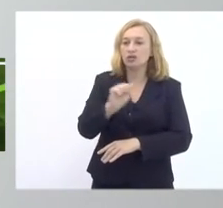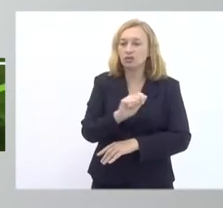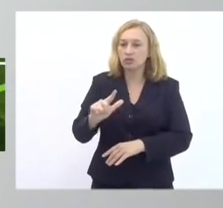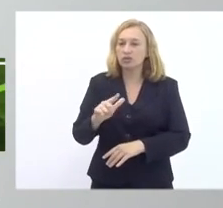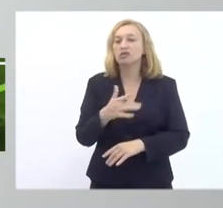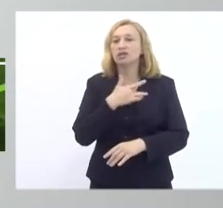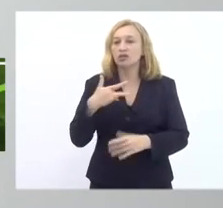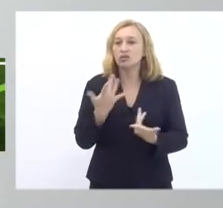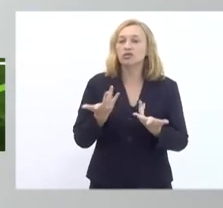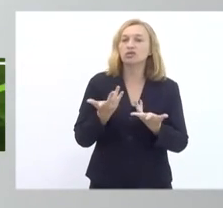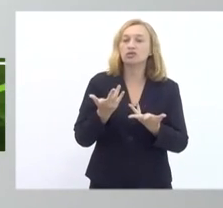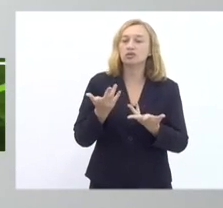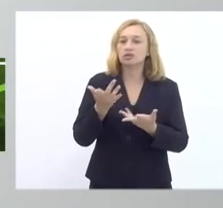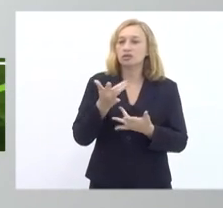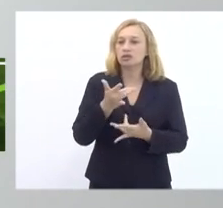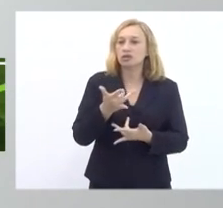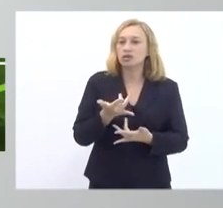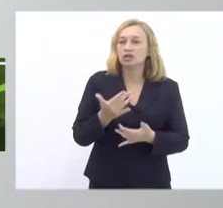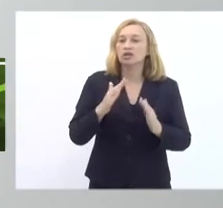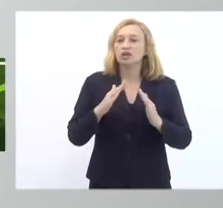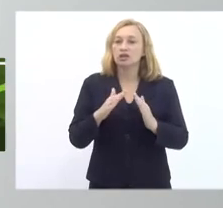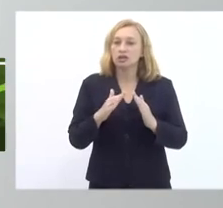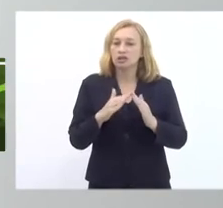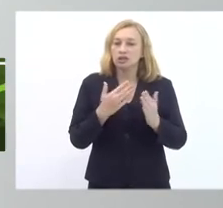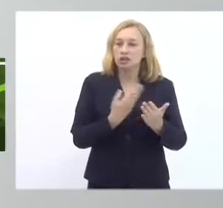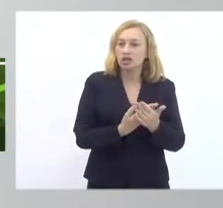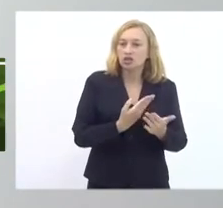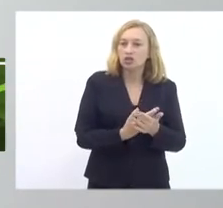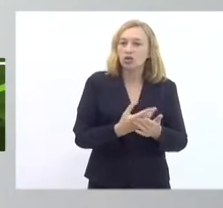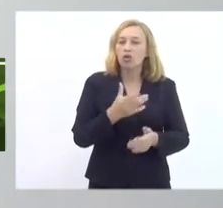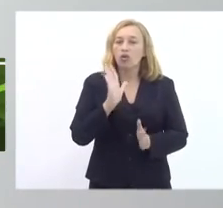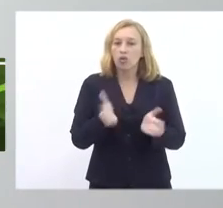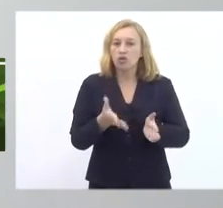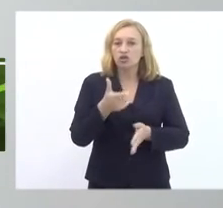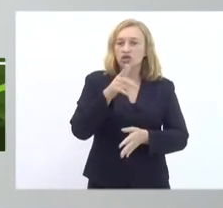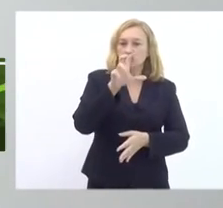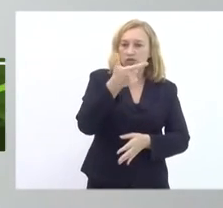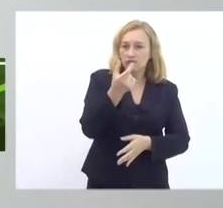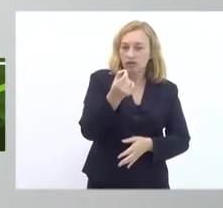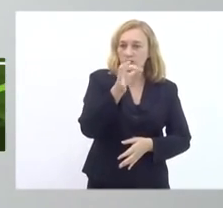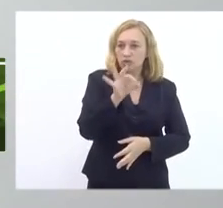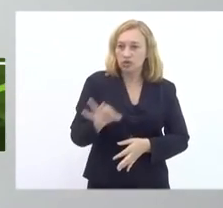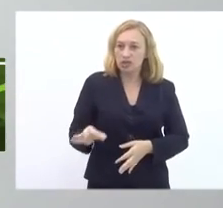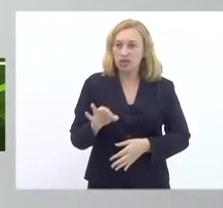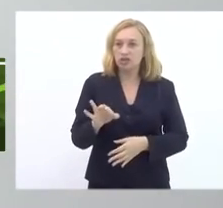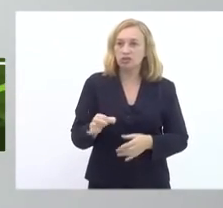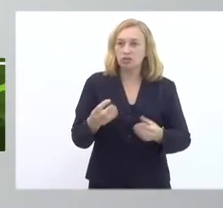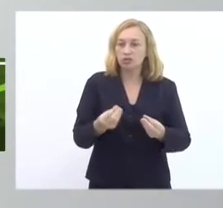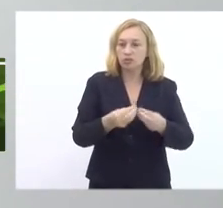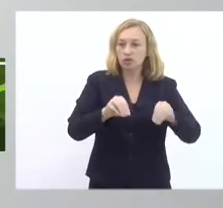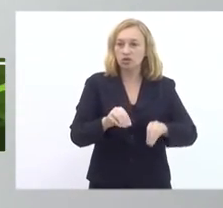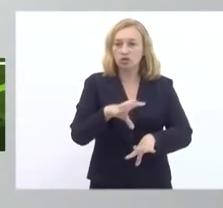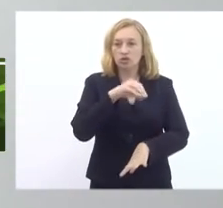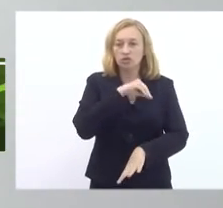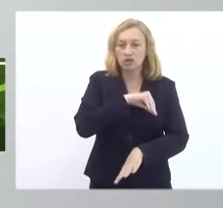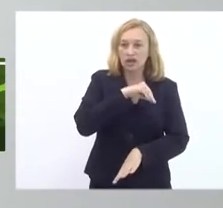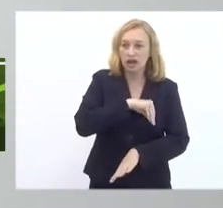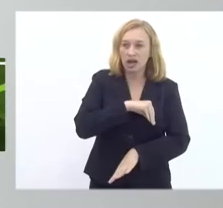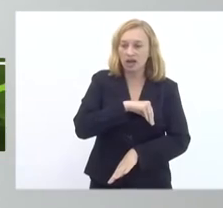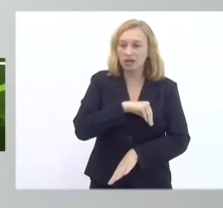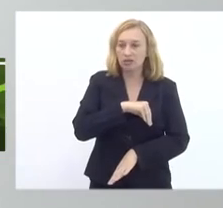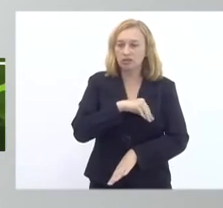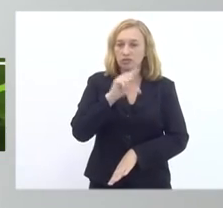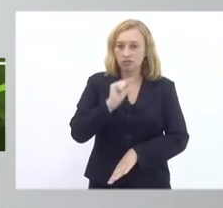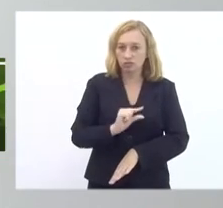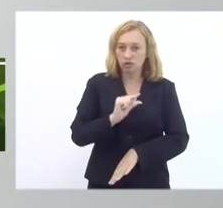a tarifa que é praticada de R$ 5,00 compromete 20% da renda em relação ao salário mínimo. A gente está falando de trabalhadores que vivem com menos de um